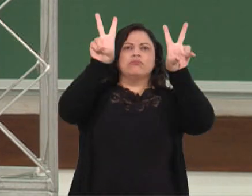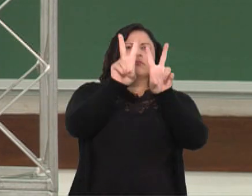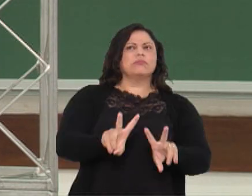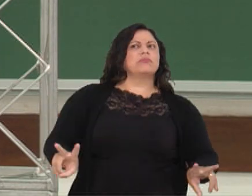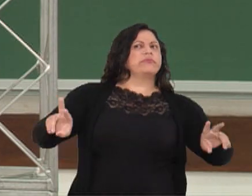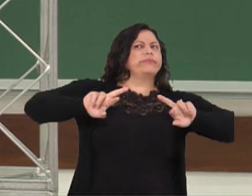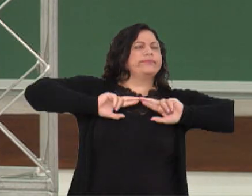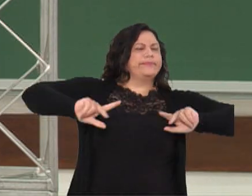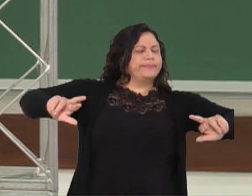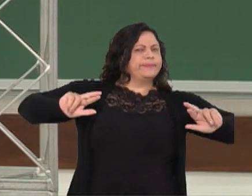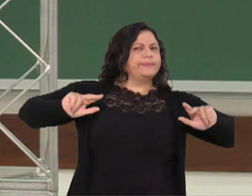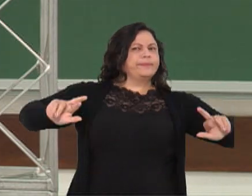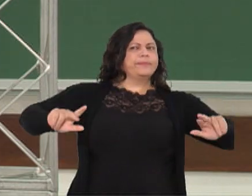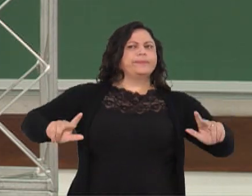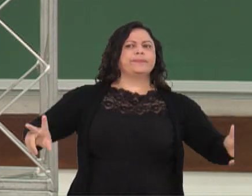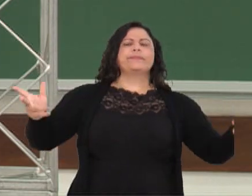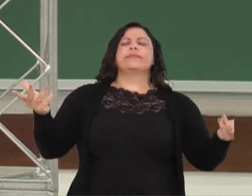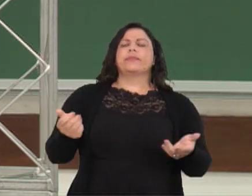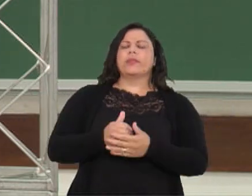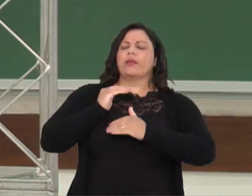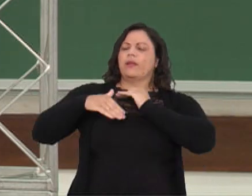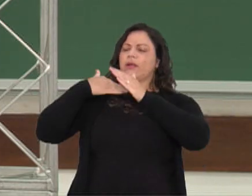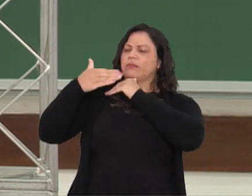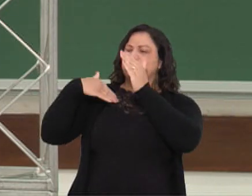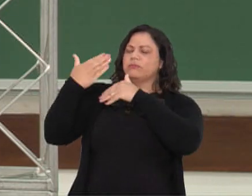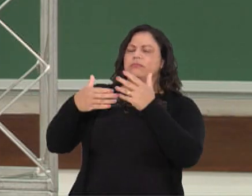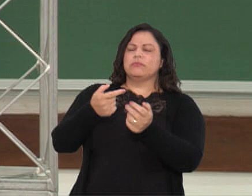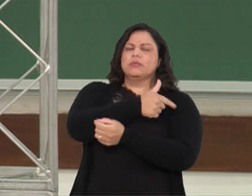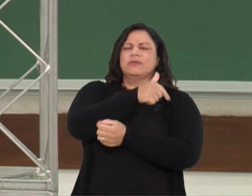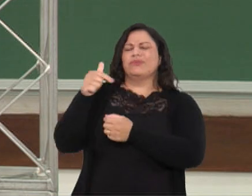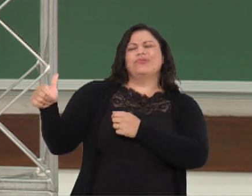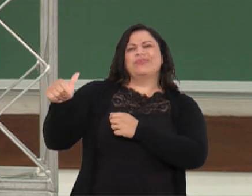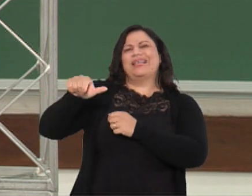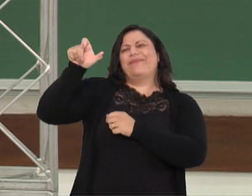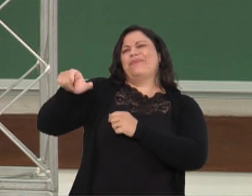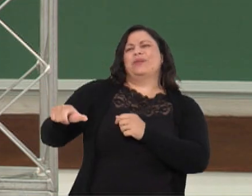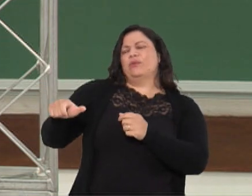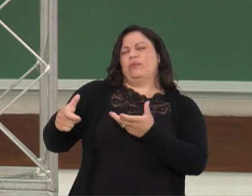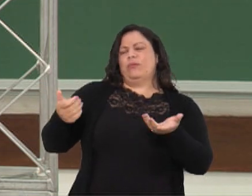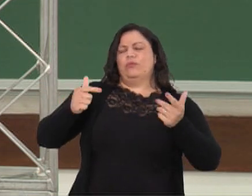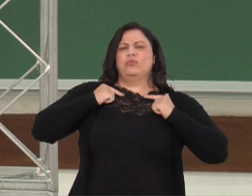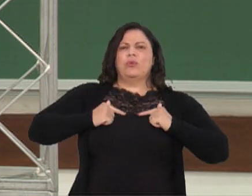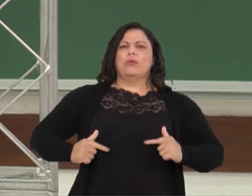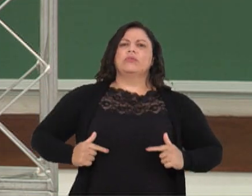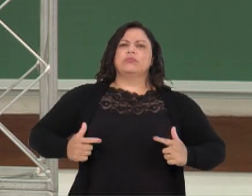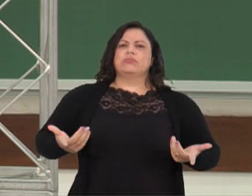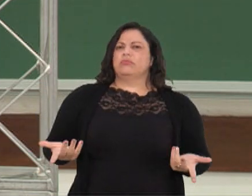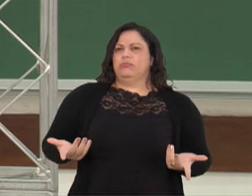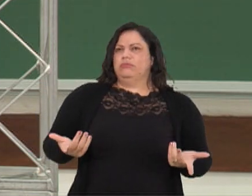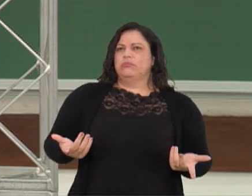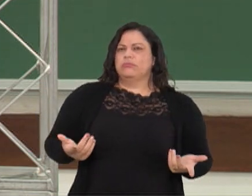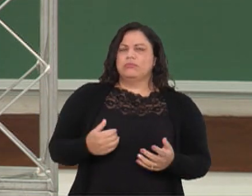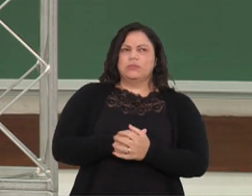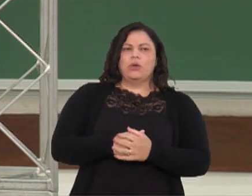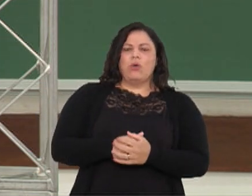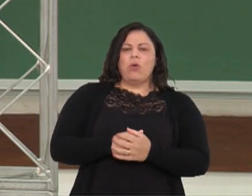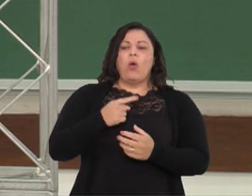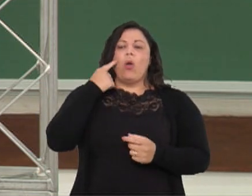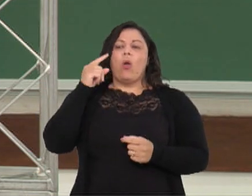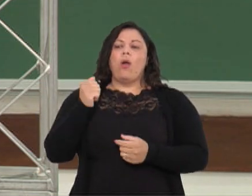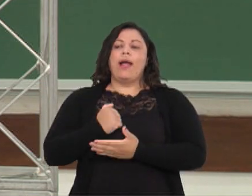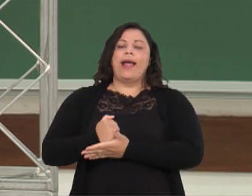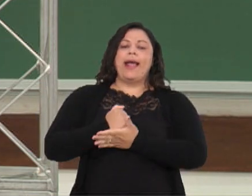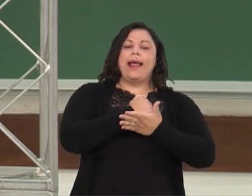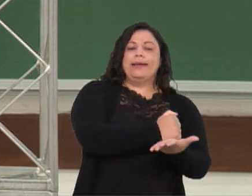ele desenvolve, é tudo isso. Então, não existe pessoa neutra. Pessoa neutra, ela está apoiando uma ou